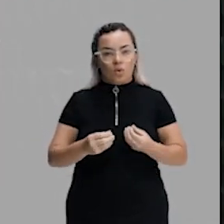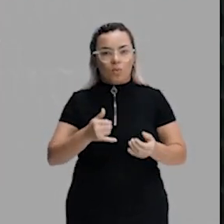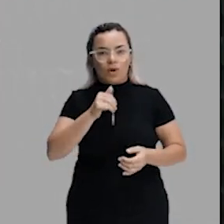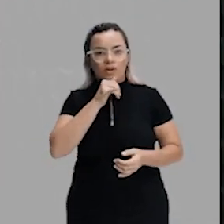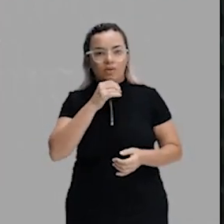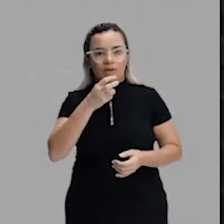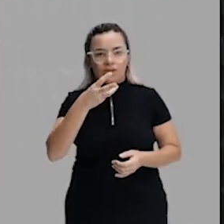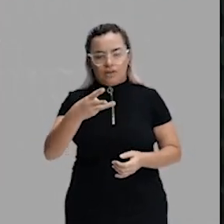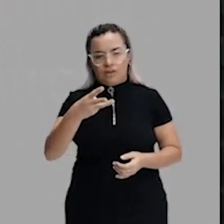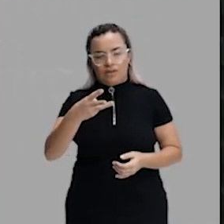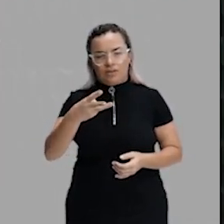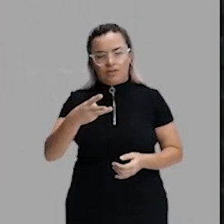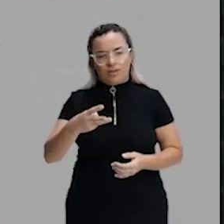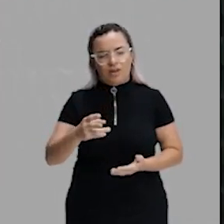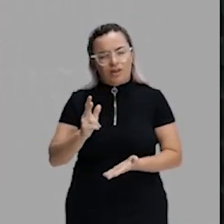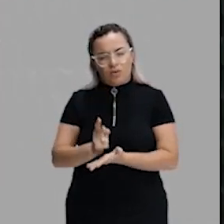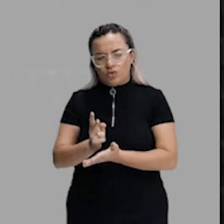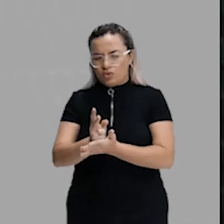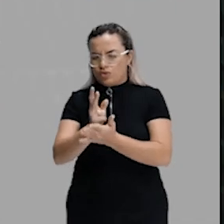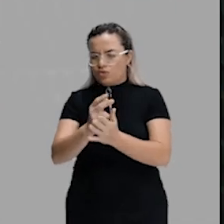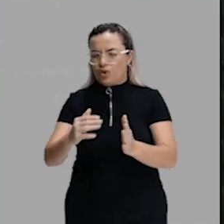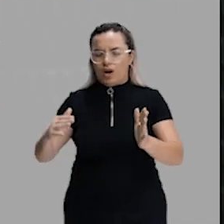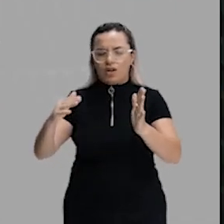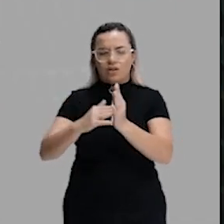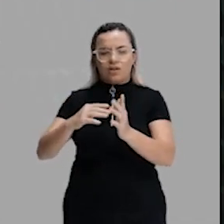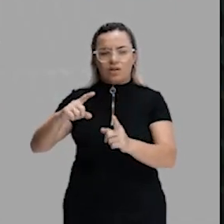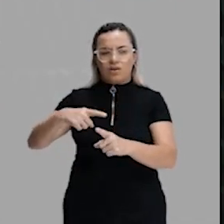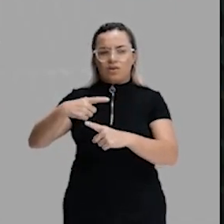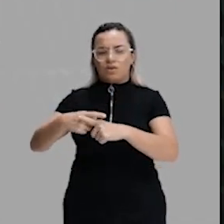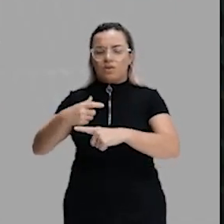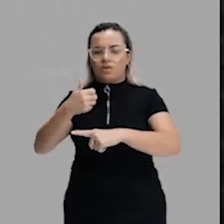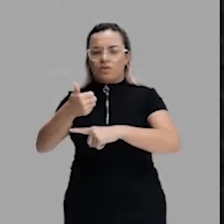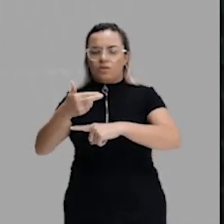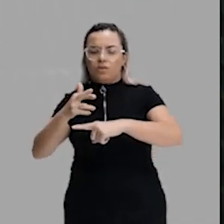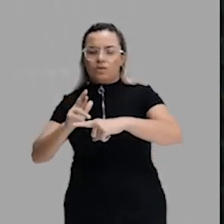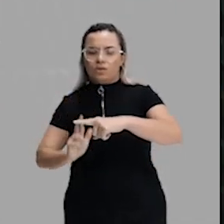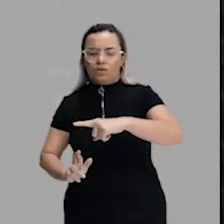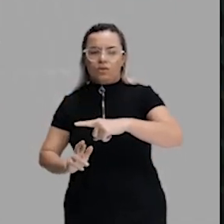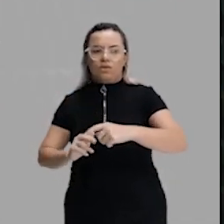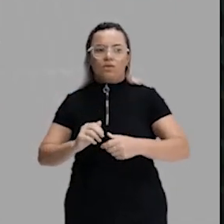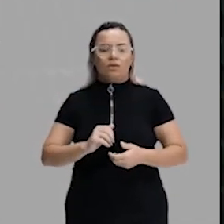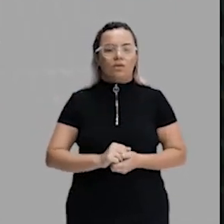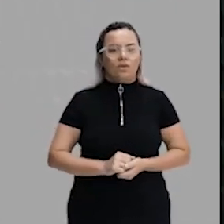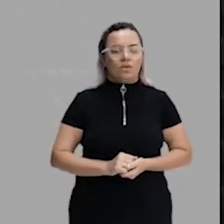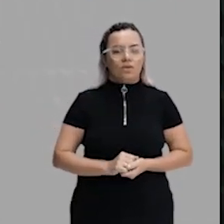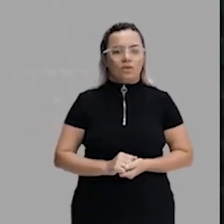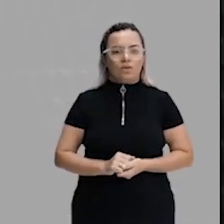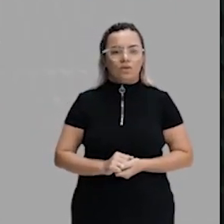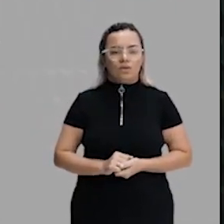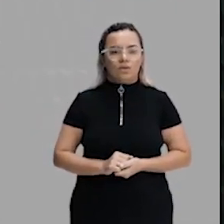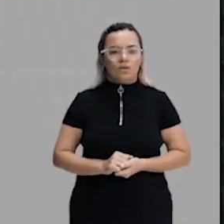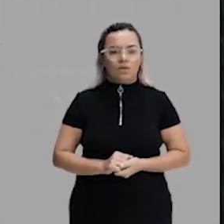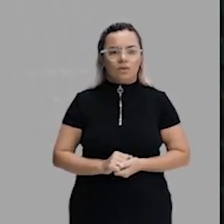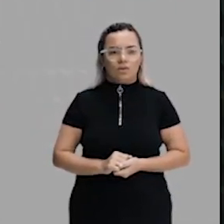aí uma quantidade N. Pronto. Então, esses resistores aqui